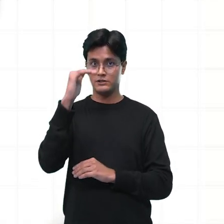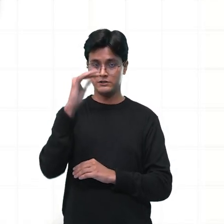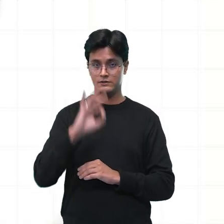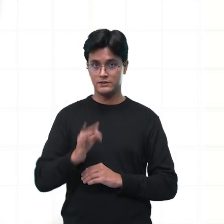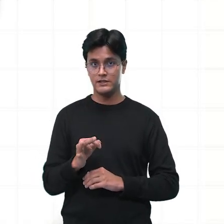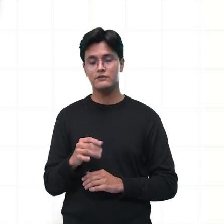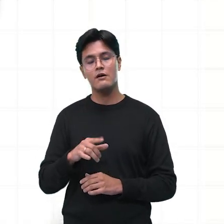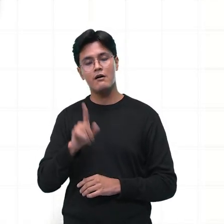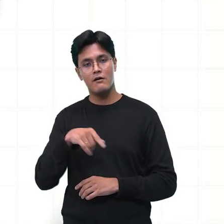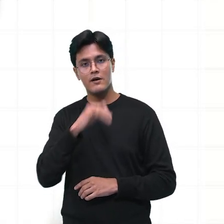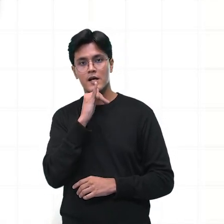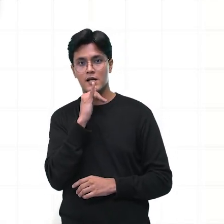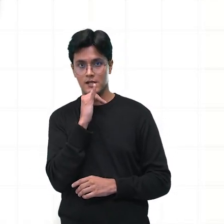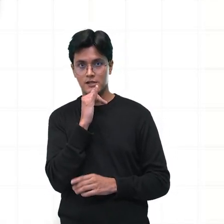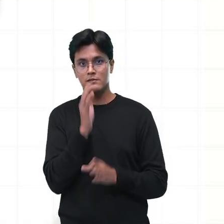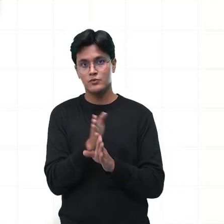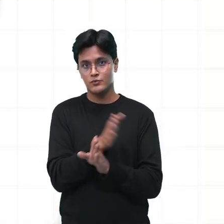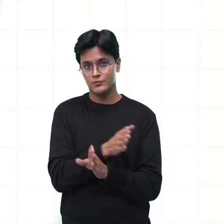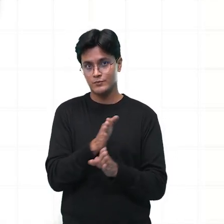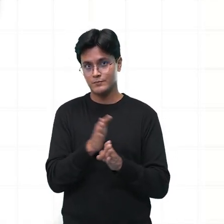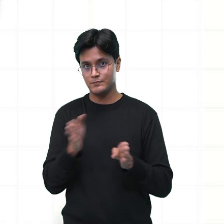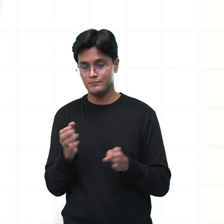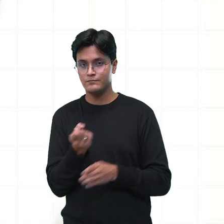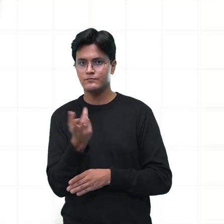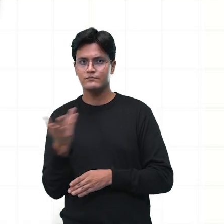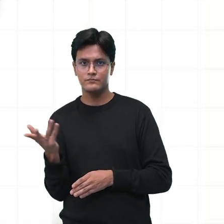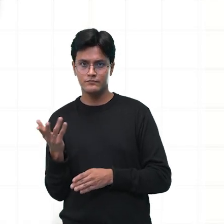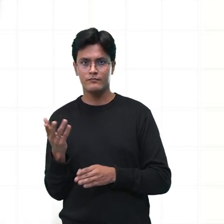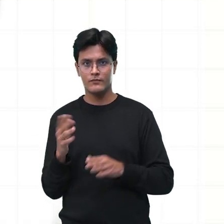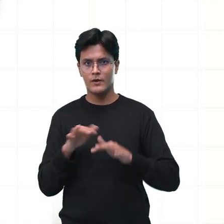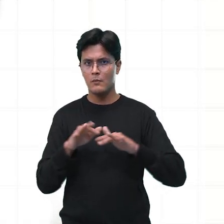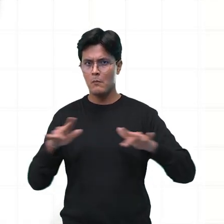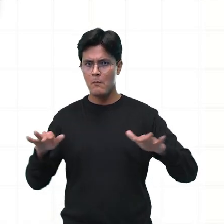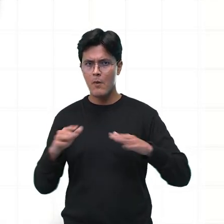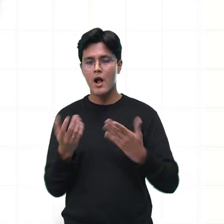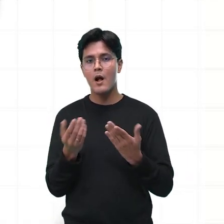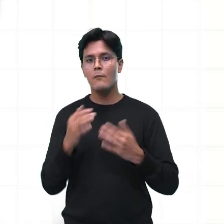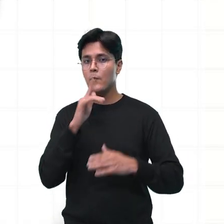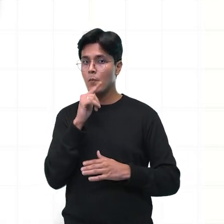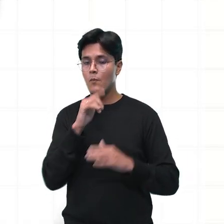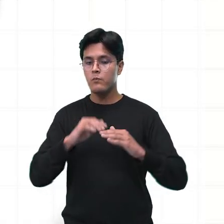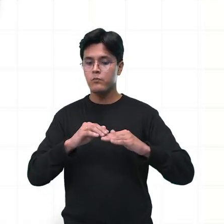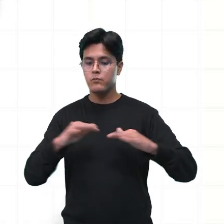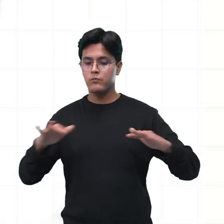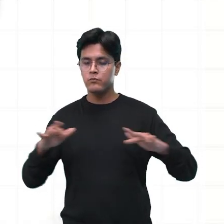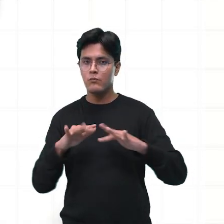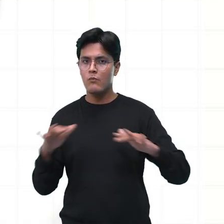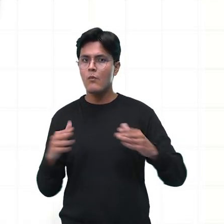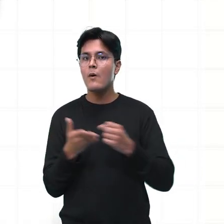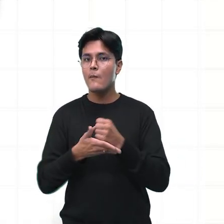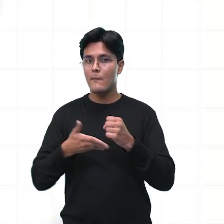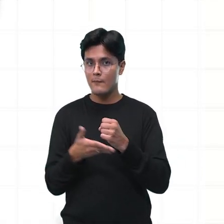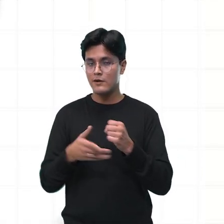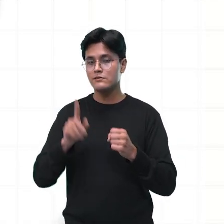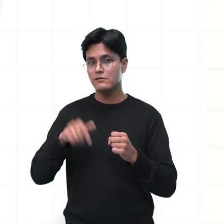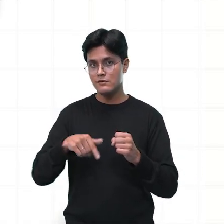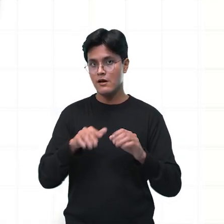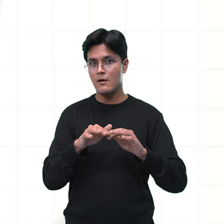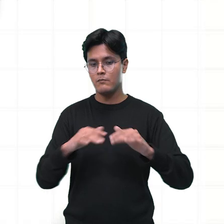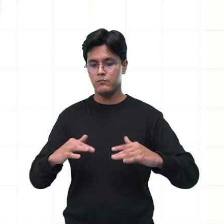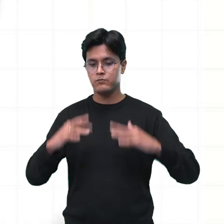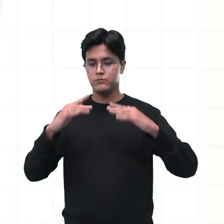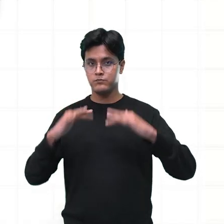Então, qual é o ponto zero? Qual é o marco aí? É o nível do mar, tá? Então, o nível do mar,